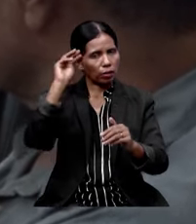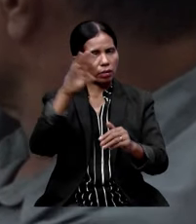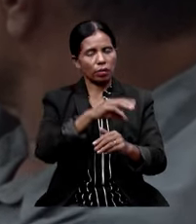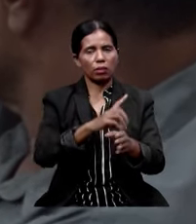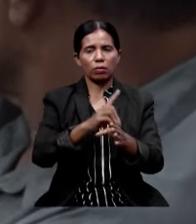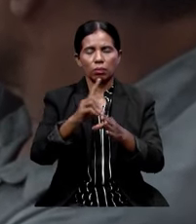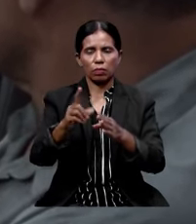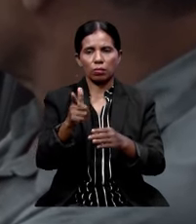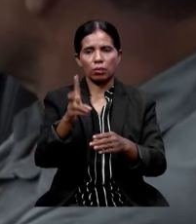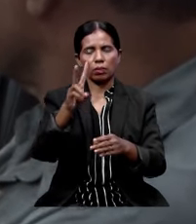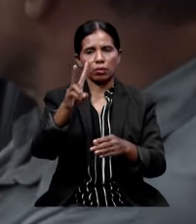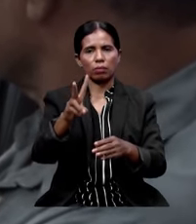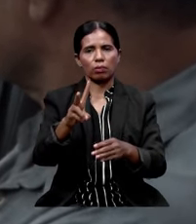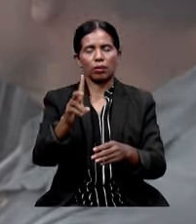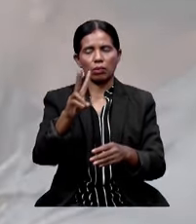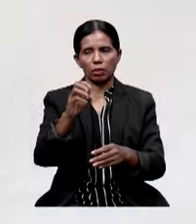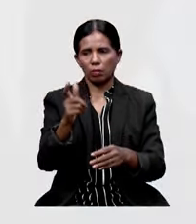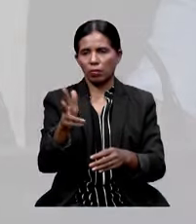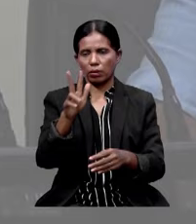a Ringo Ron recém tolo.